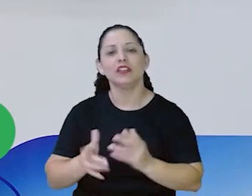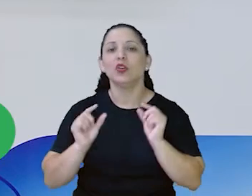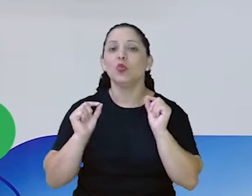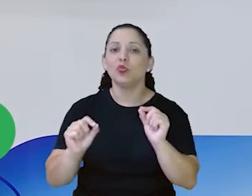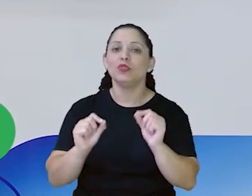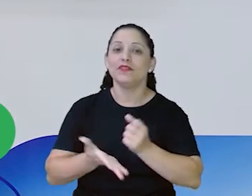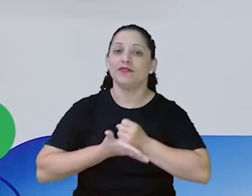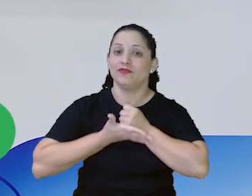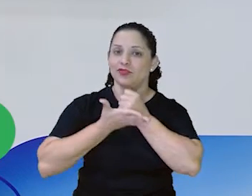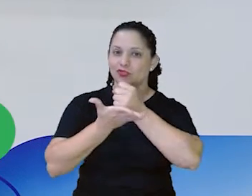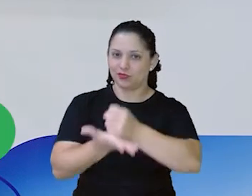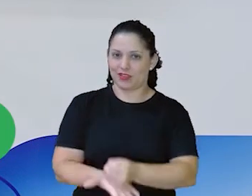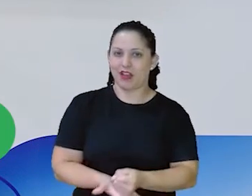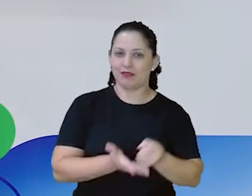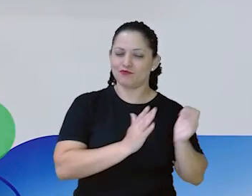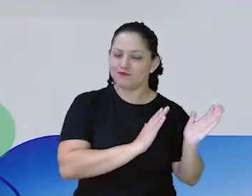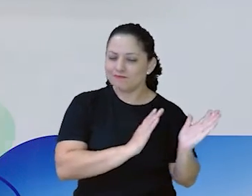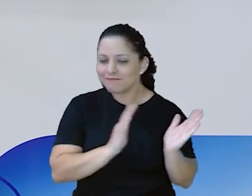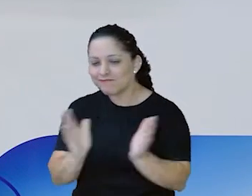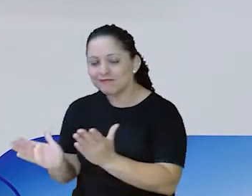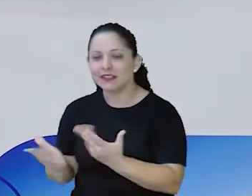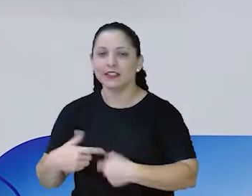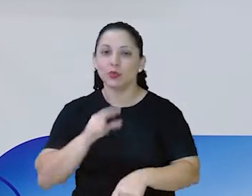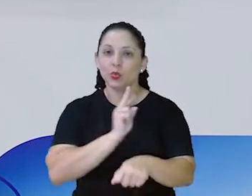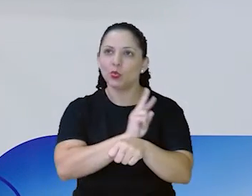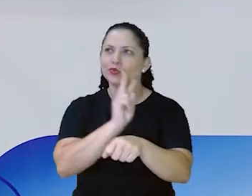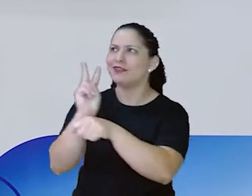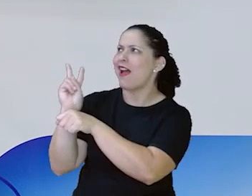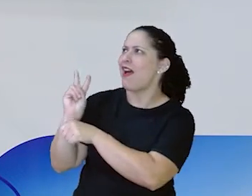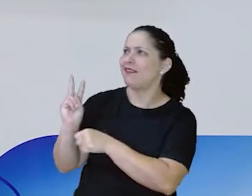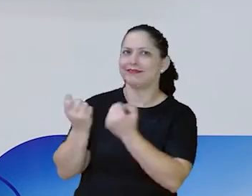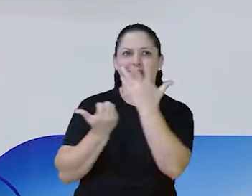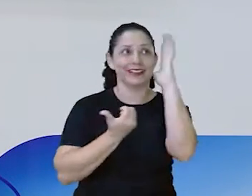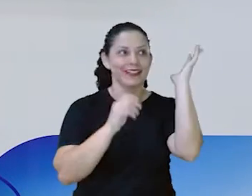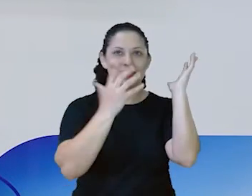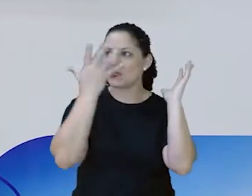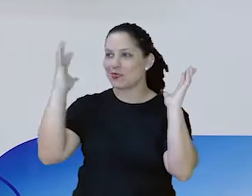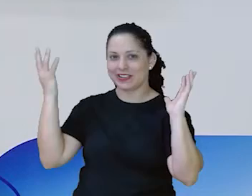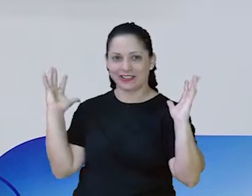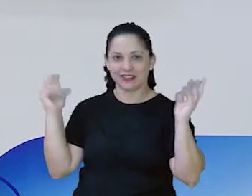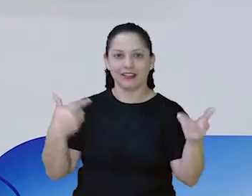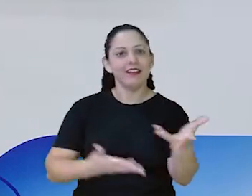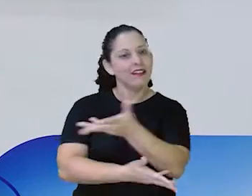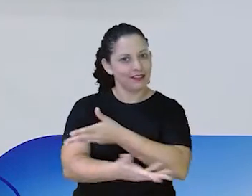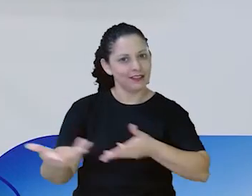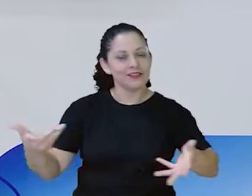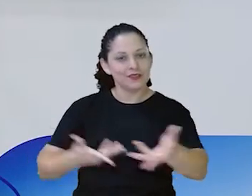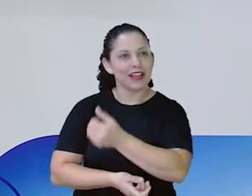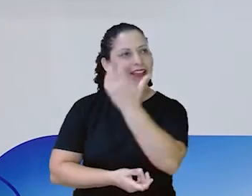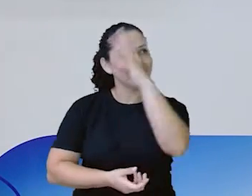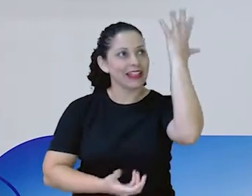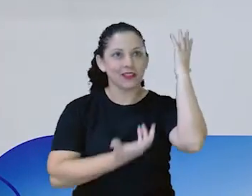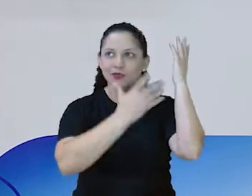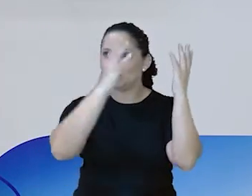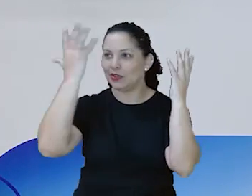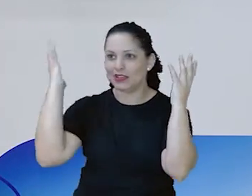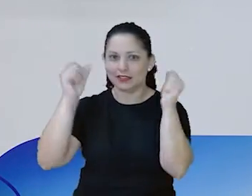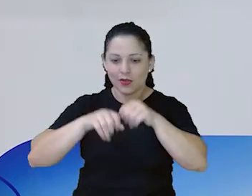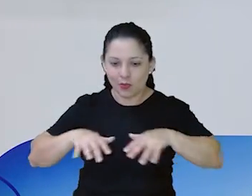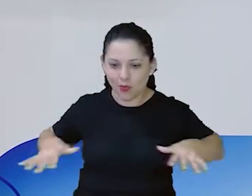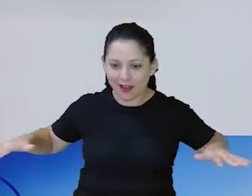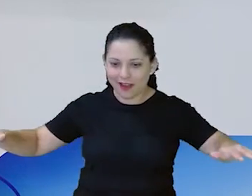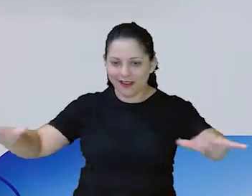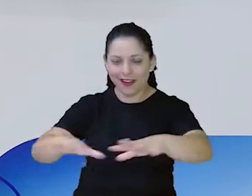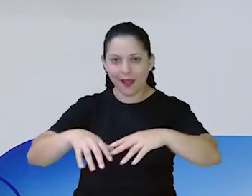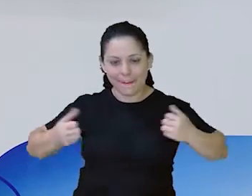vai ajudar no processo de preservação da natureza. Tem a ver, está tudo relacionado, a natureza, o meio ambiente. Nós